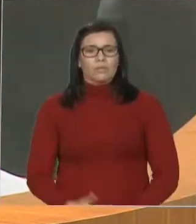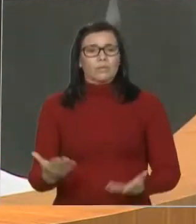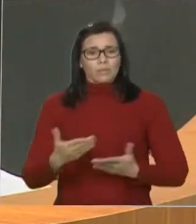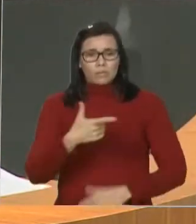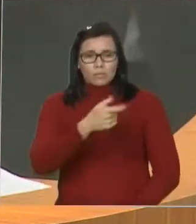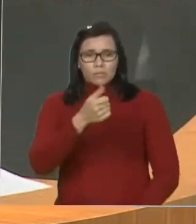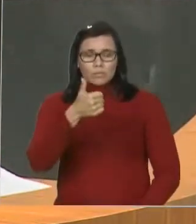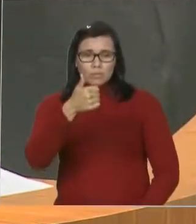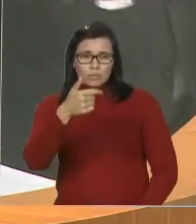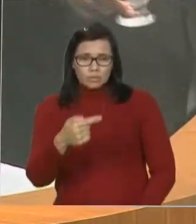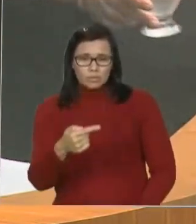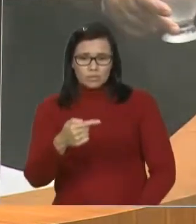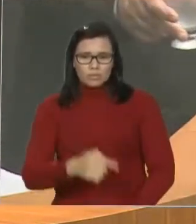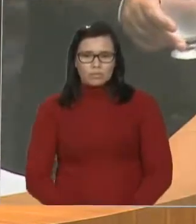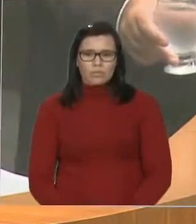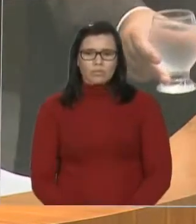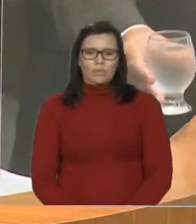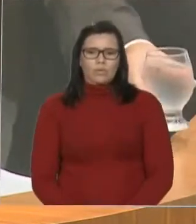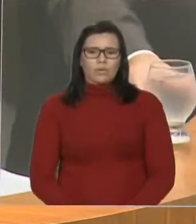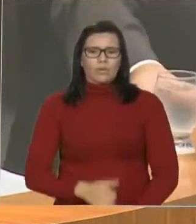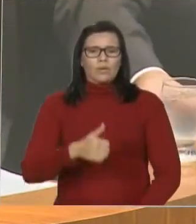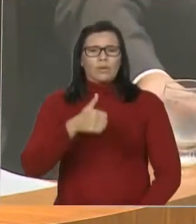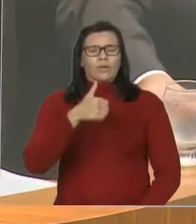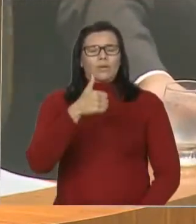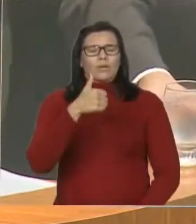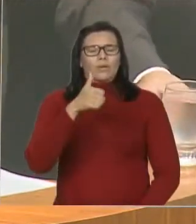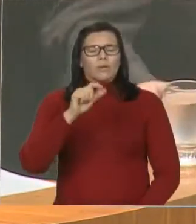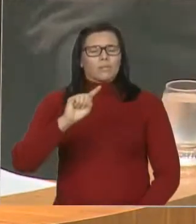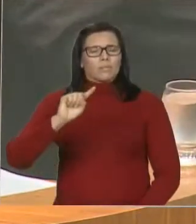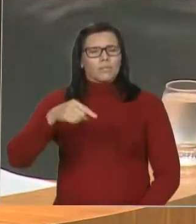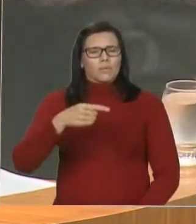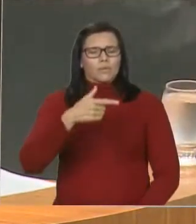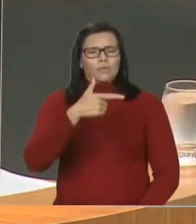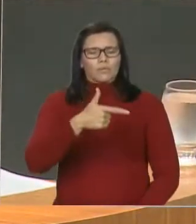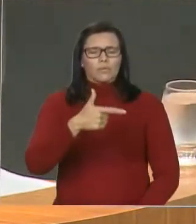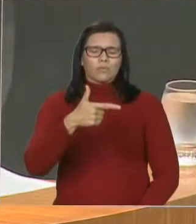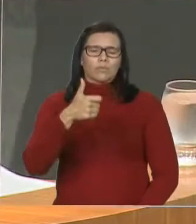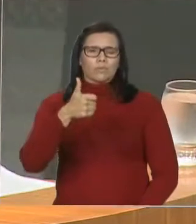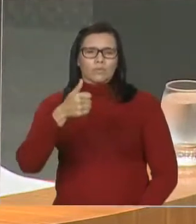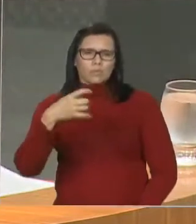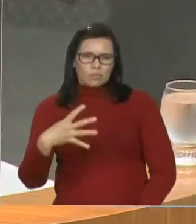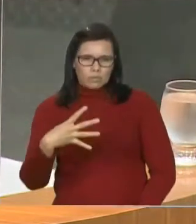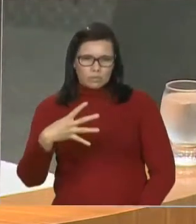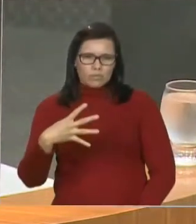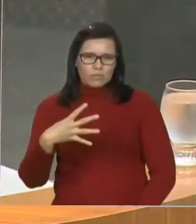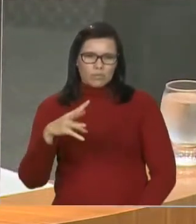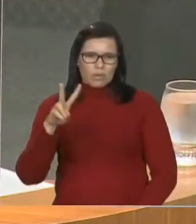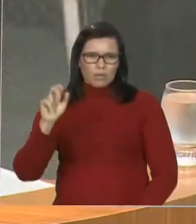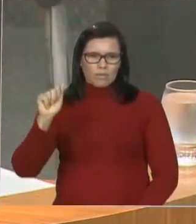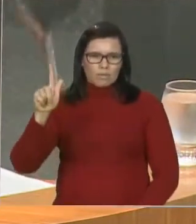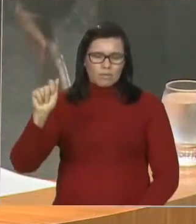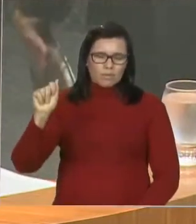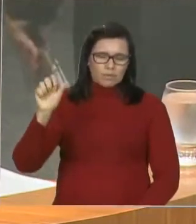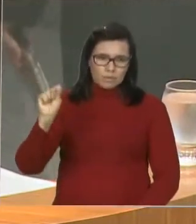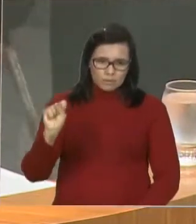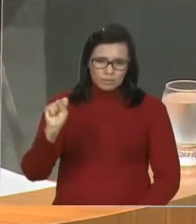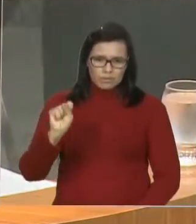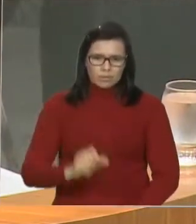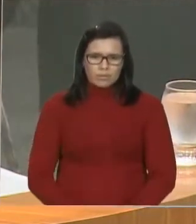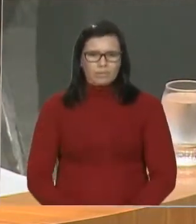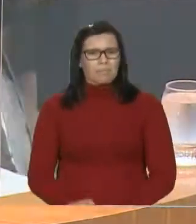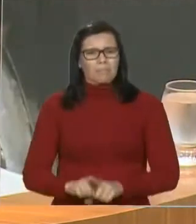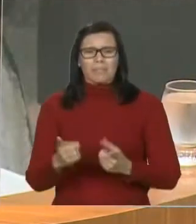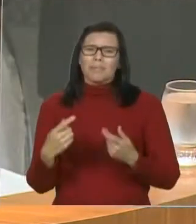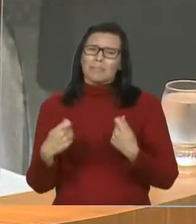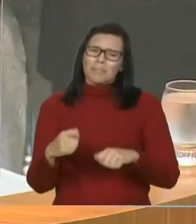Com as 1.214 vagas, não serão suficientes para dobrar o efetivo da Polícia Militar. E o tão esperado concurso da Polícia